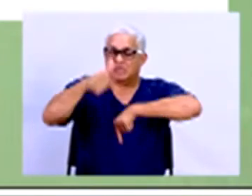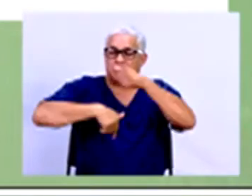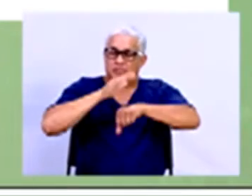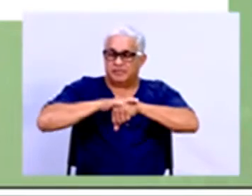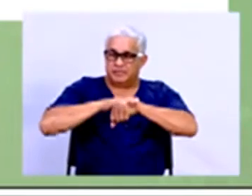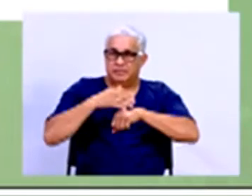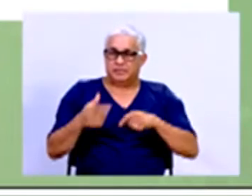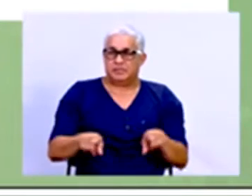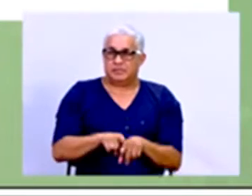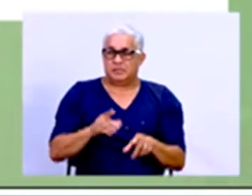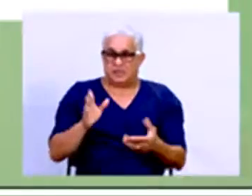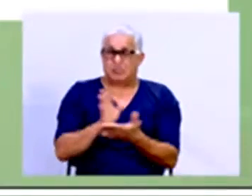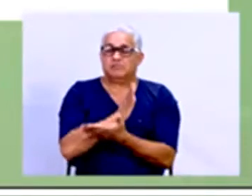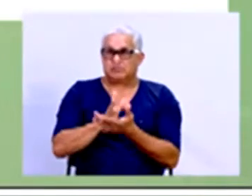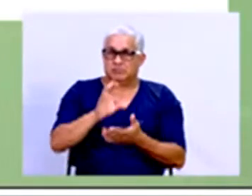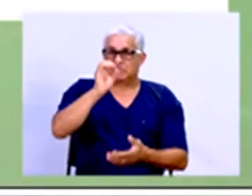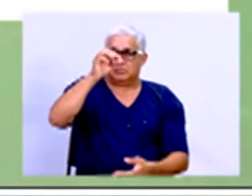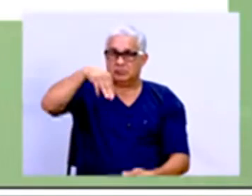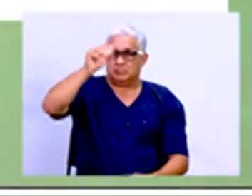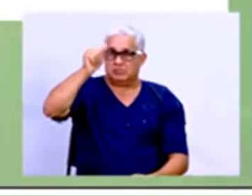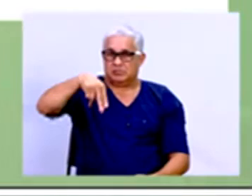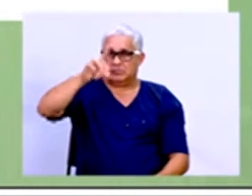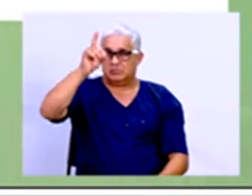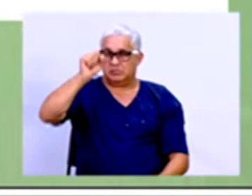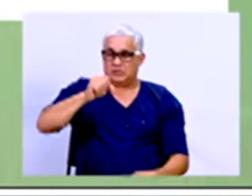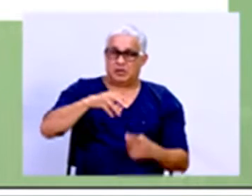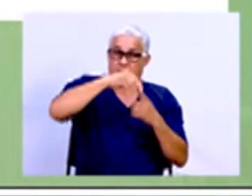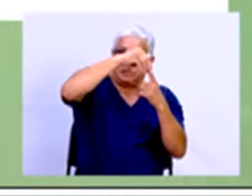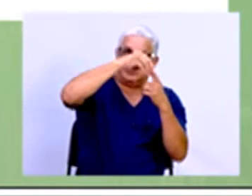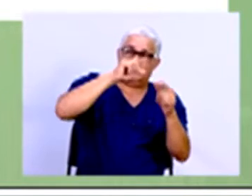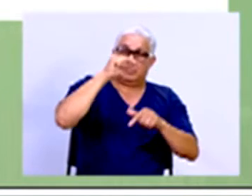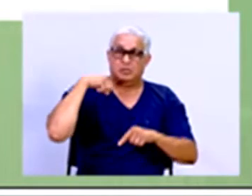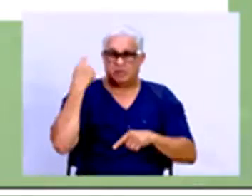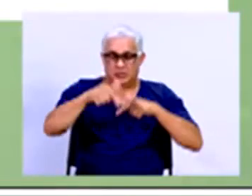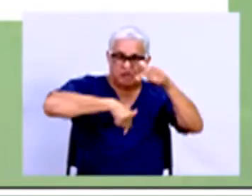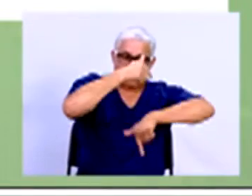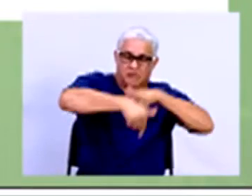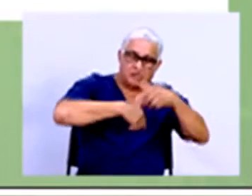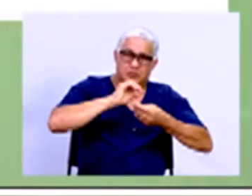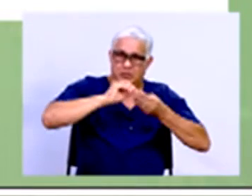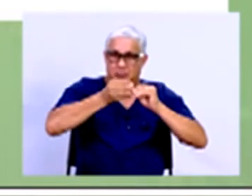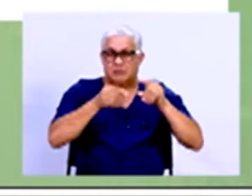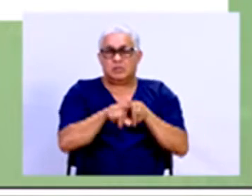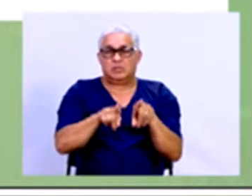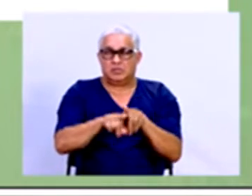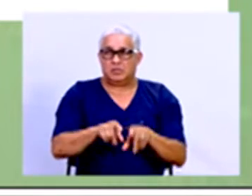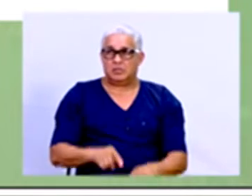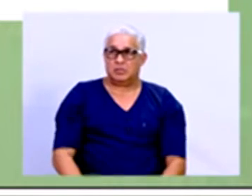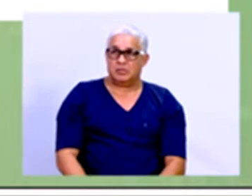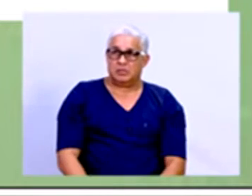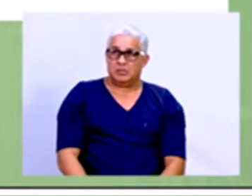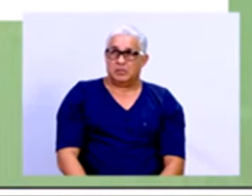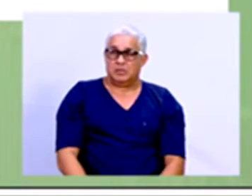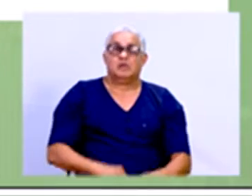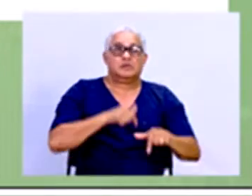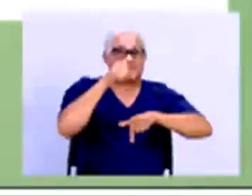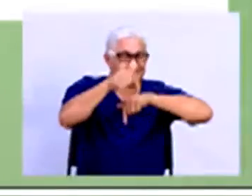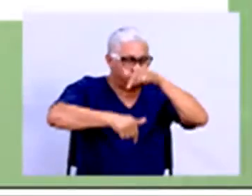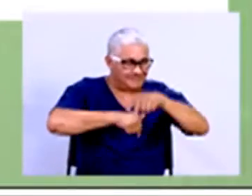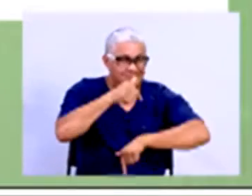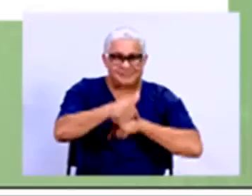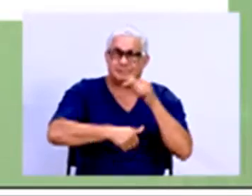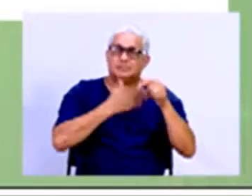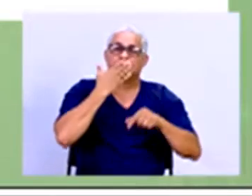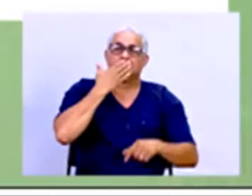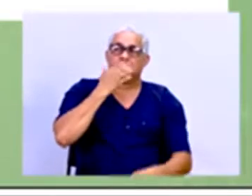Então nós temos alguns comandos que são principais para a gente trabalhar aí com bancos de dados também, né? É para a gente trabalhar com aquele tipo